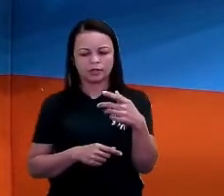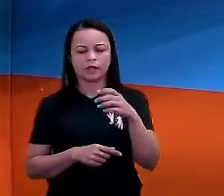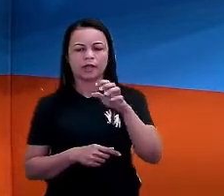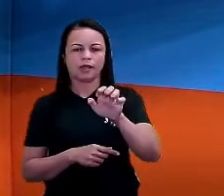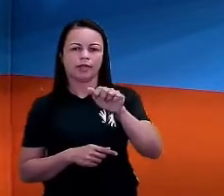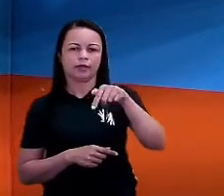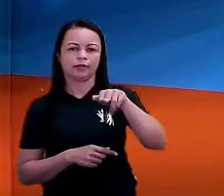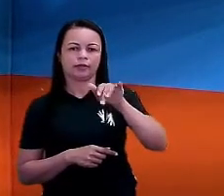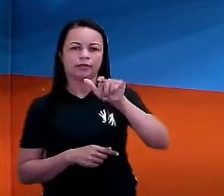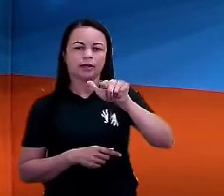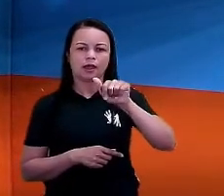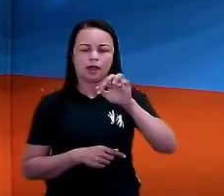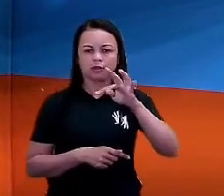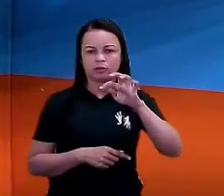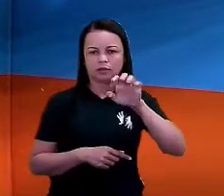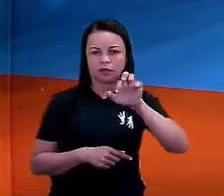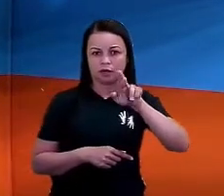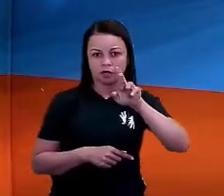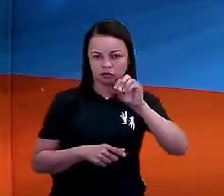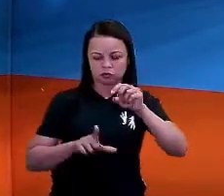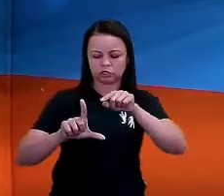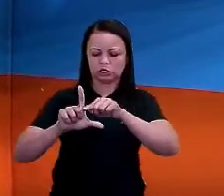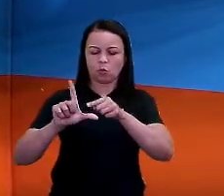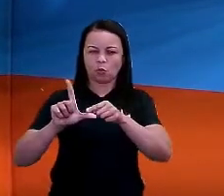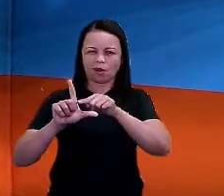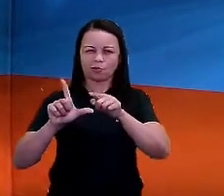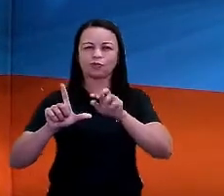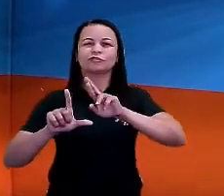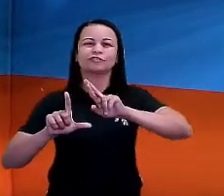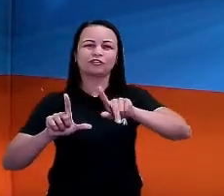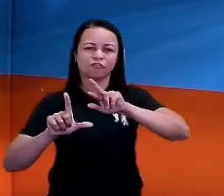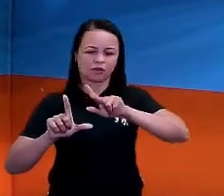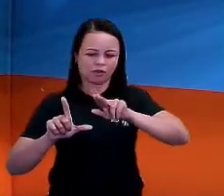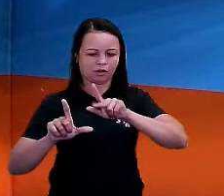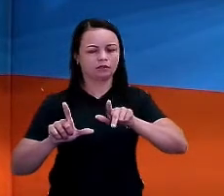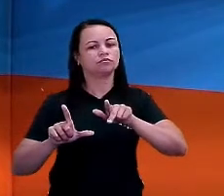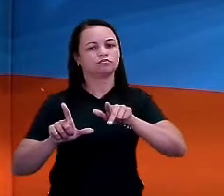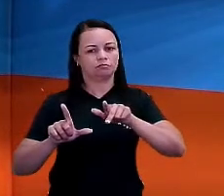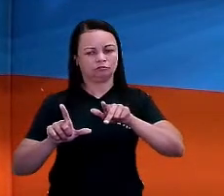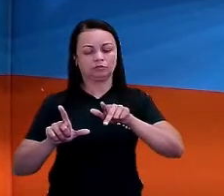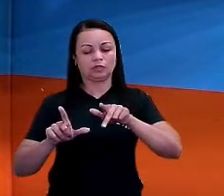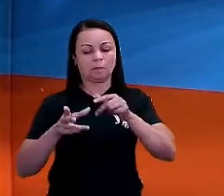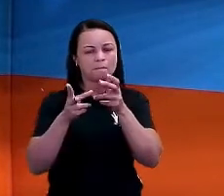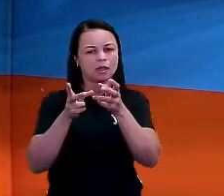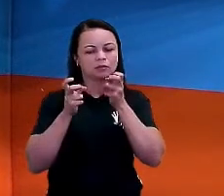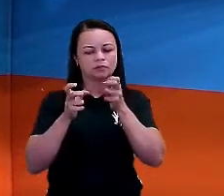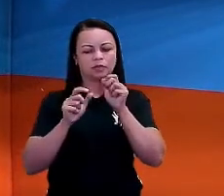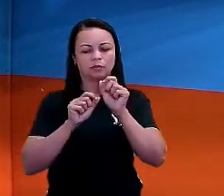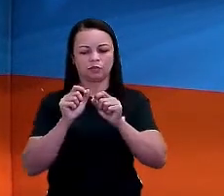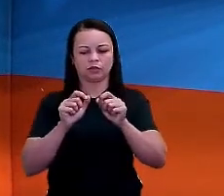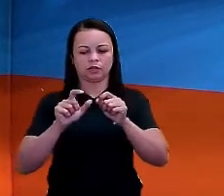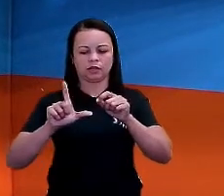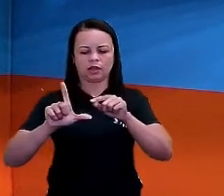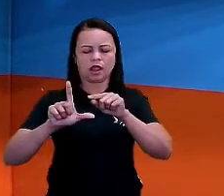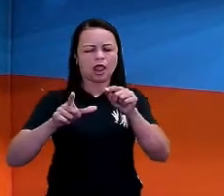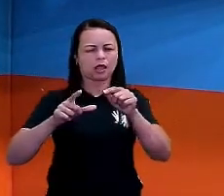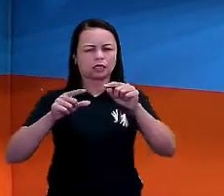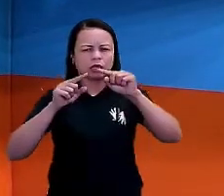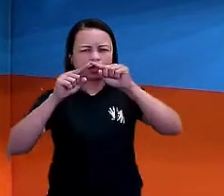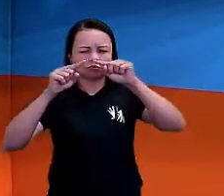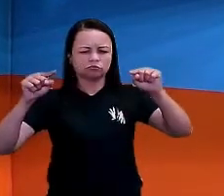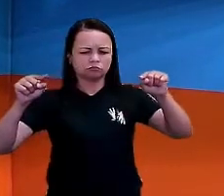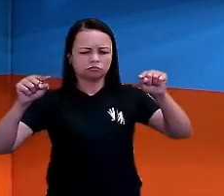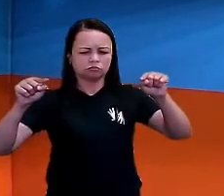medida, mas os ângulos não, tá? Os ângulos são diferentes. A gente percebe que aqui, ó, ele é mais fechadinho